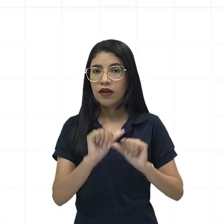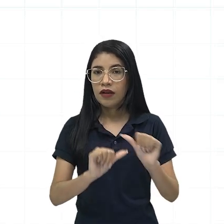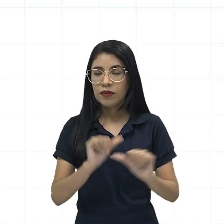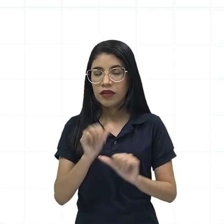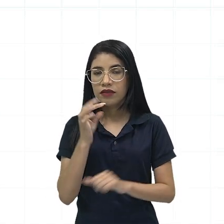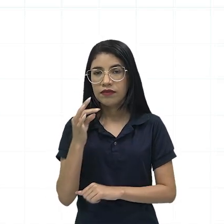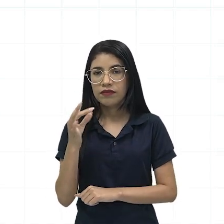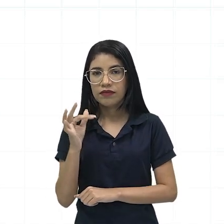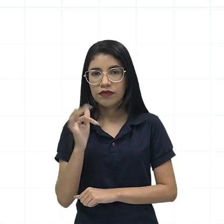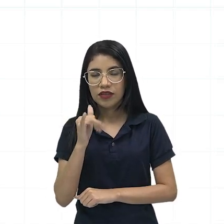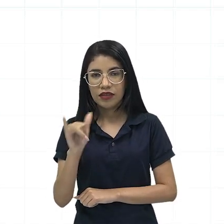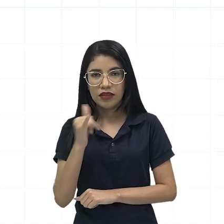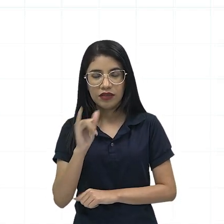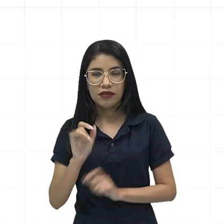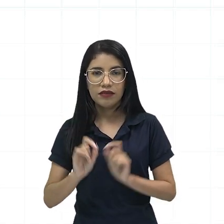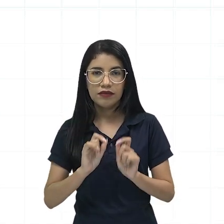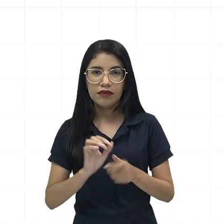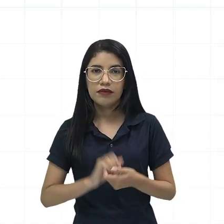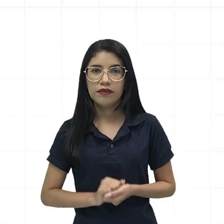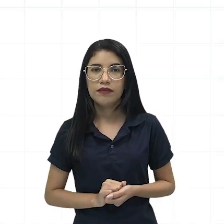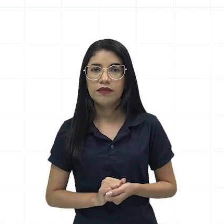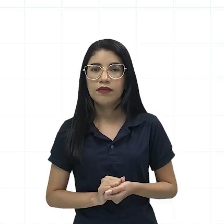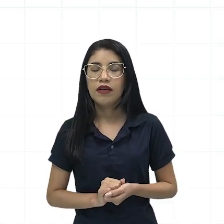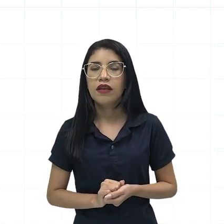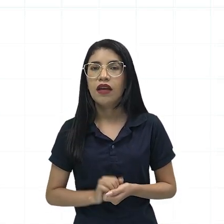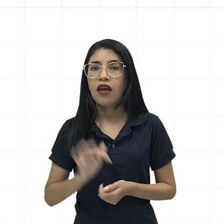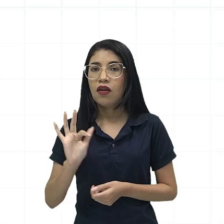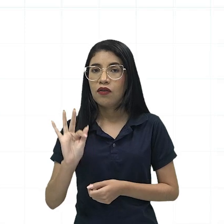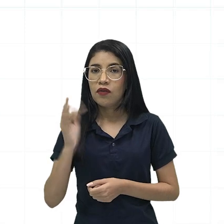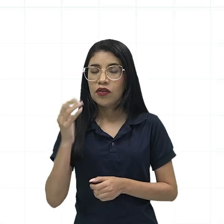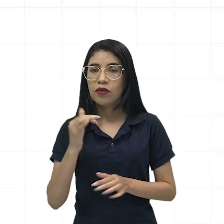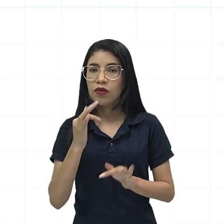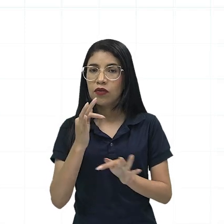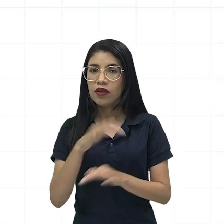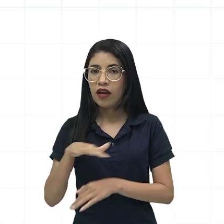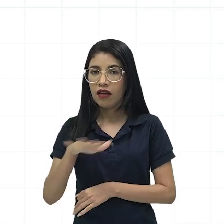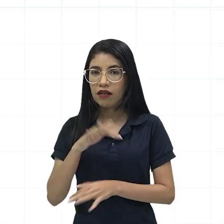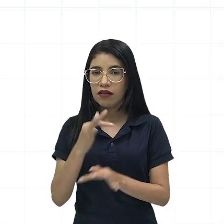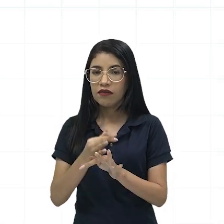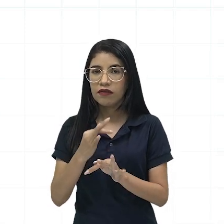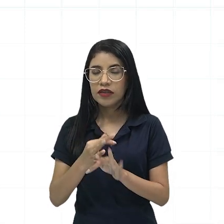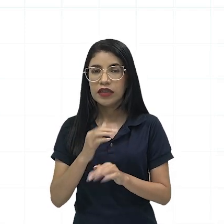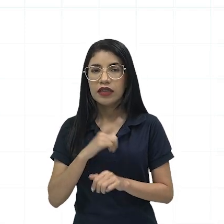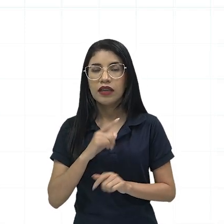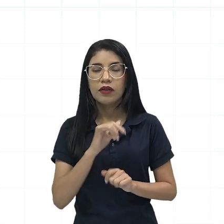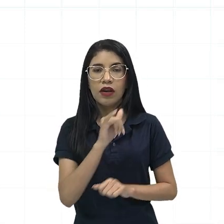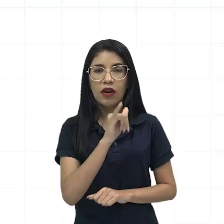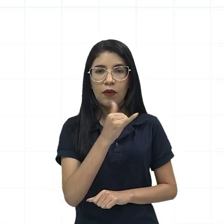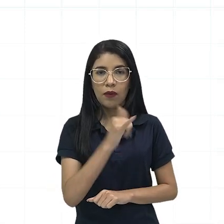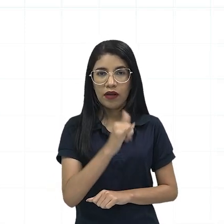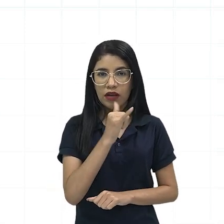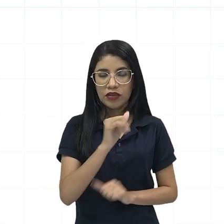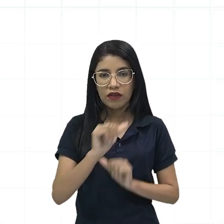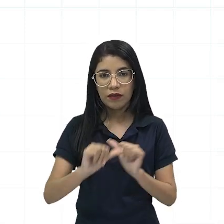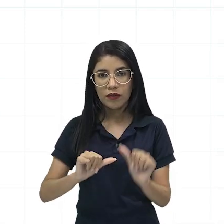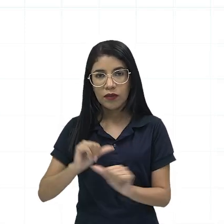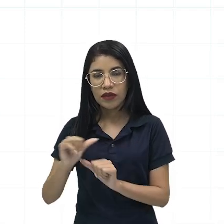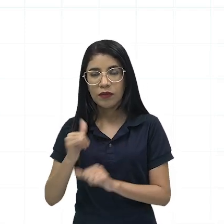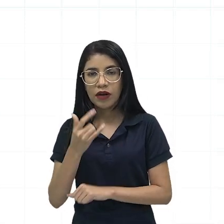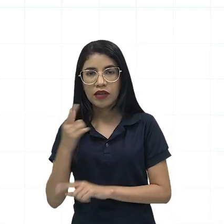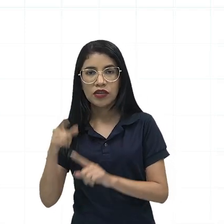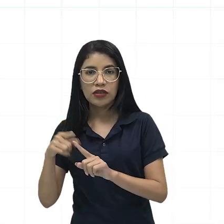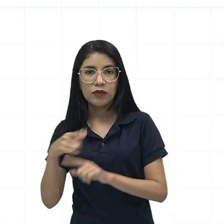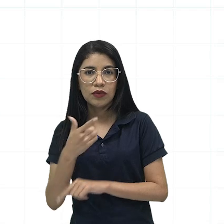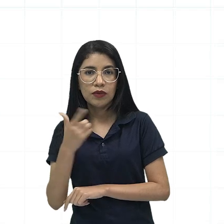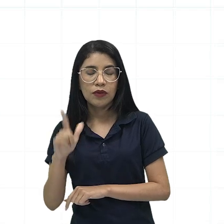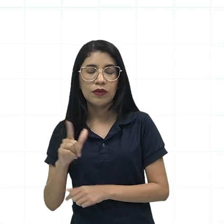energia é o fenômeno físico no qual a energia passa de uma forma para outra.